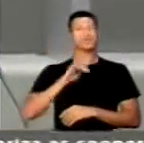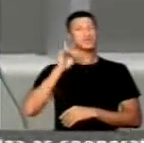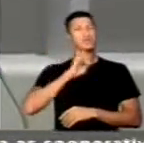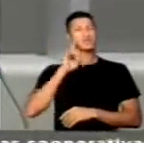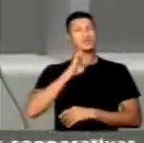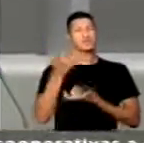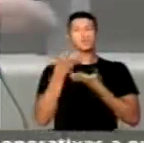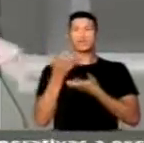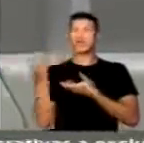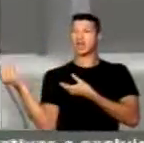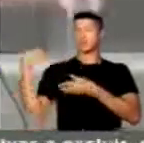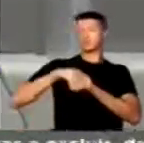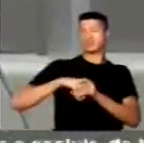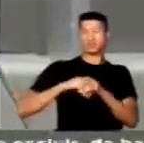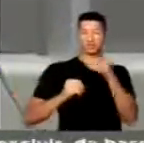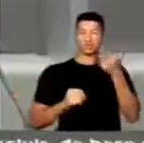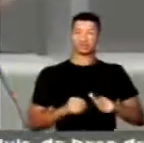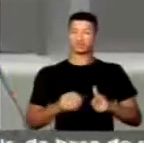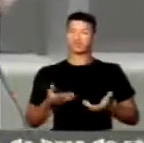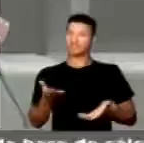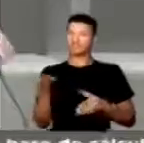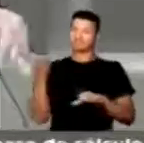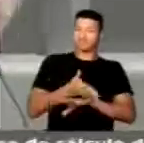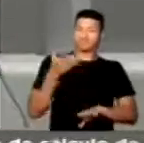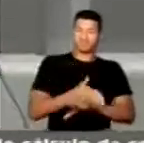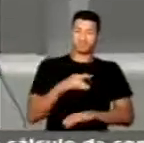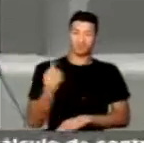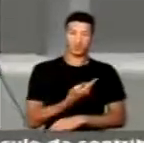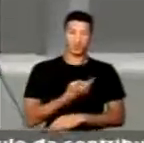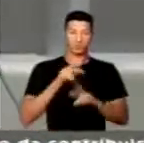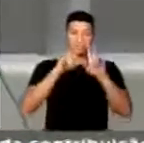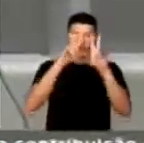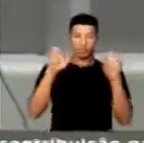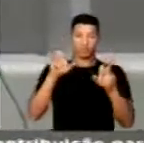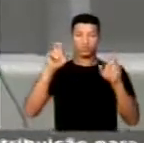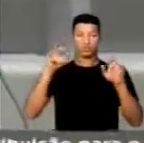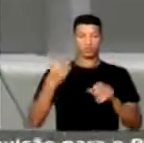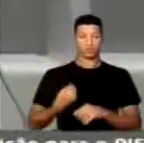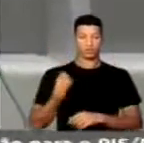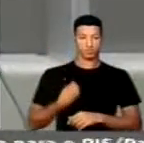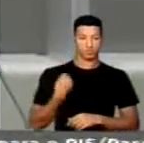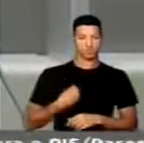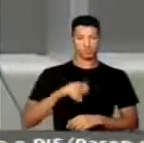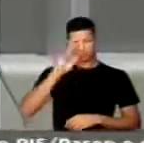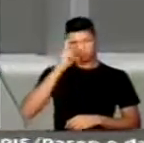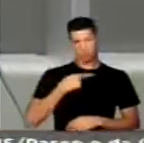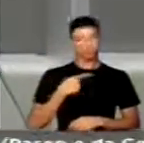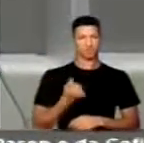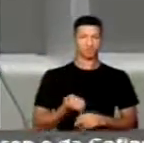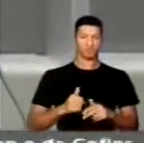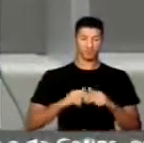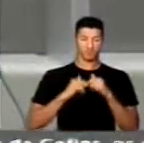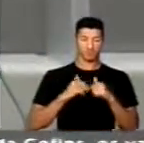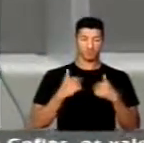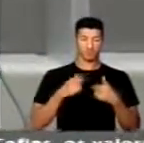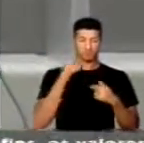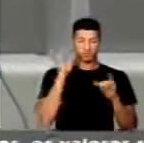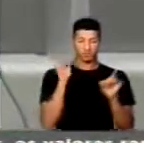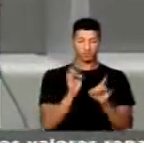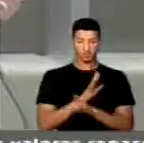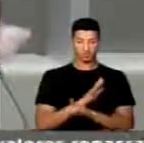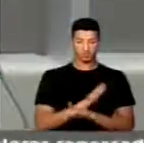se inserir e se intrometer nas questões que diz respeito à nossa gente. Por isso que eu